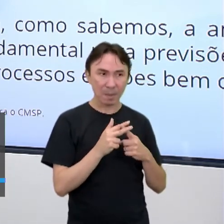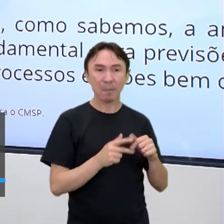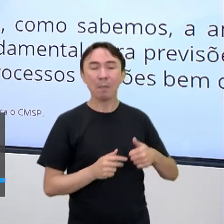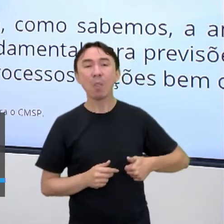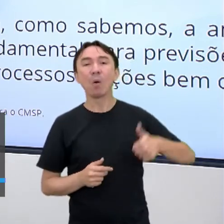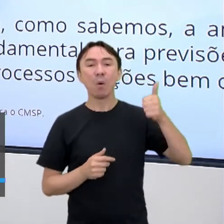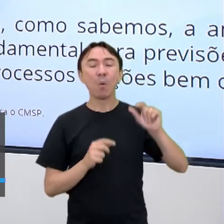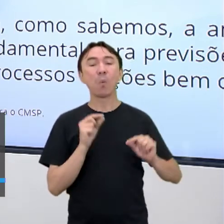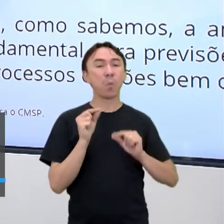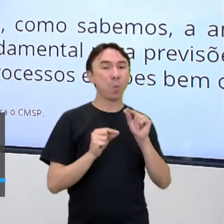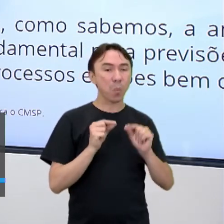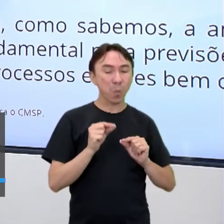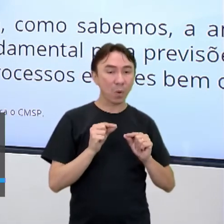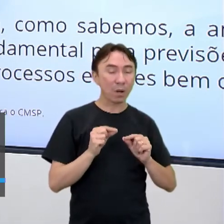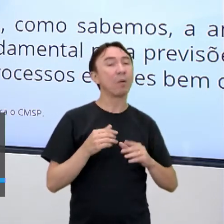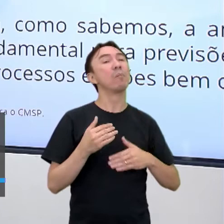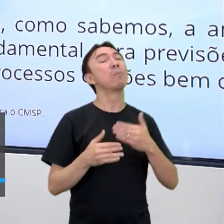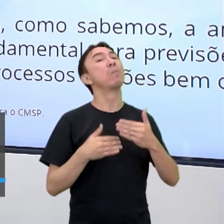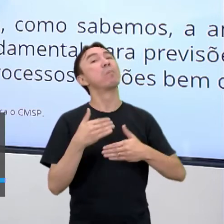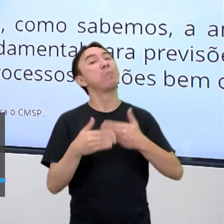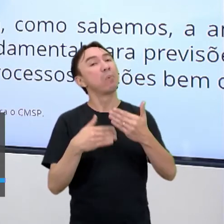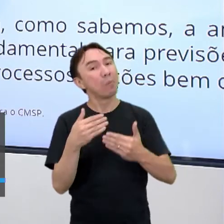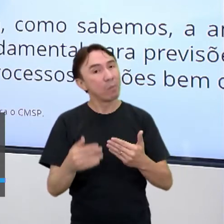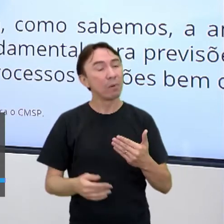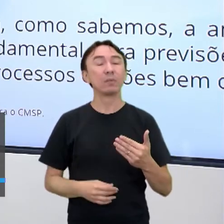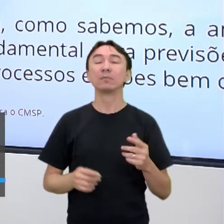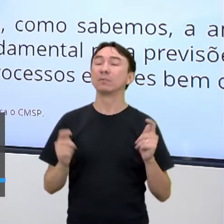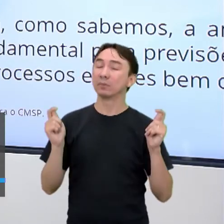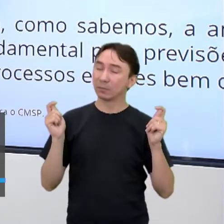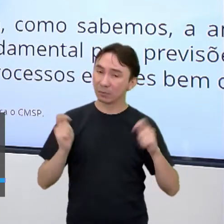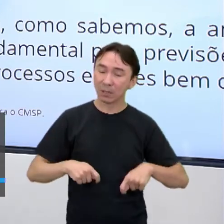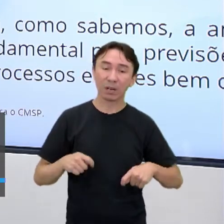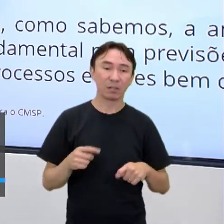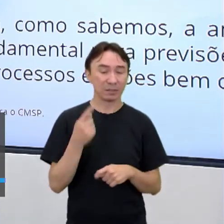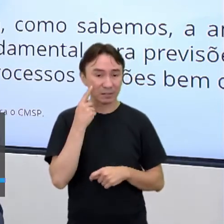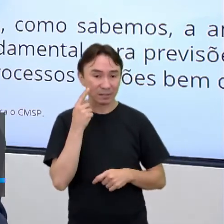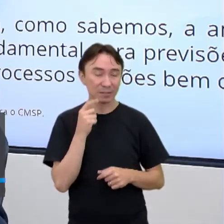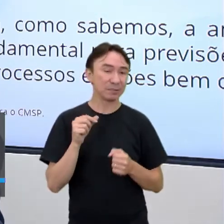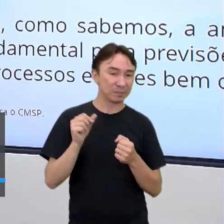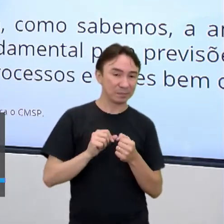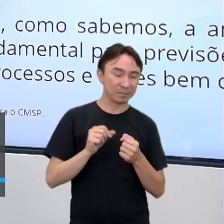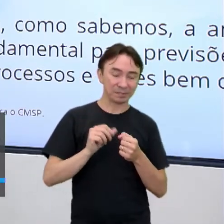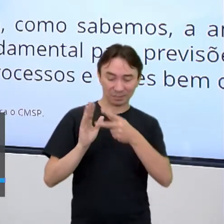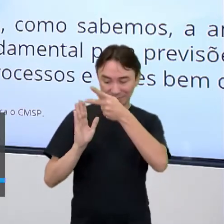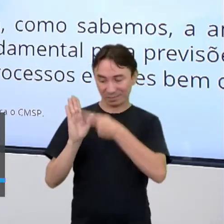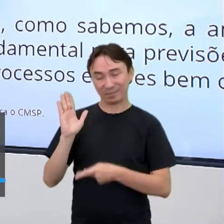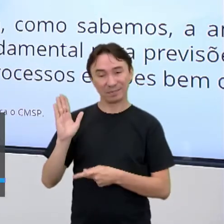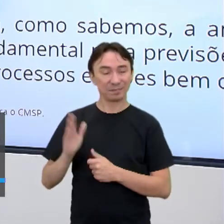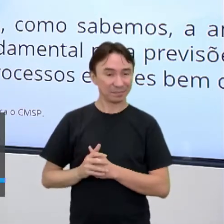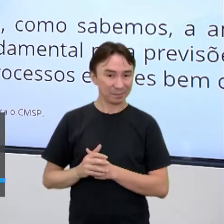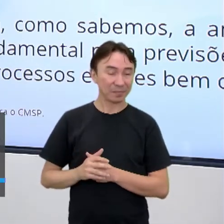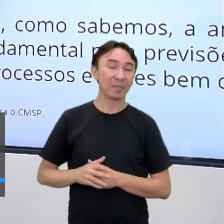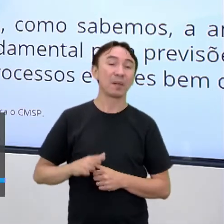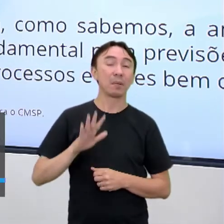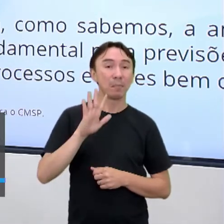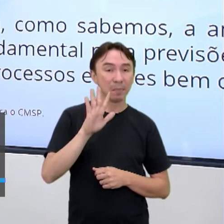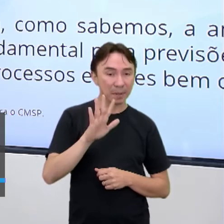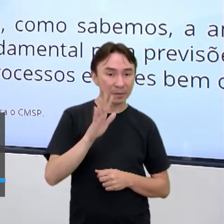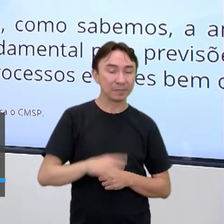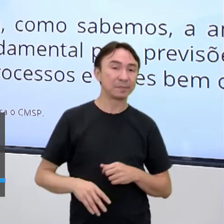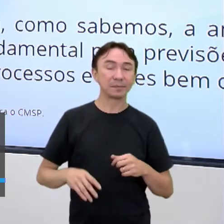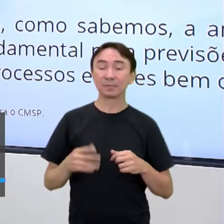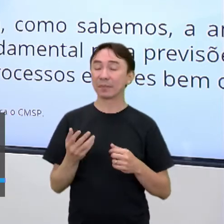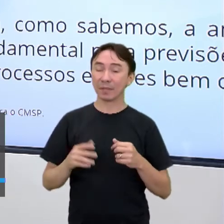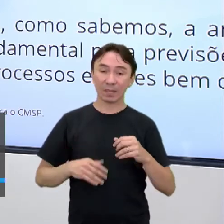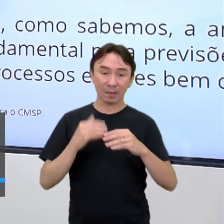né, para que num determinado momento aí se tenha a possibilidade de construir. Mas os modelos matemáticos, né, especificamente aí da regressão linear